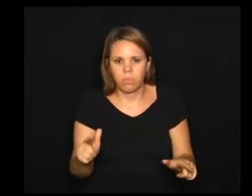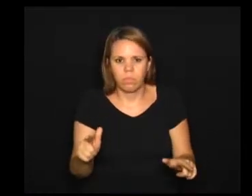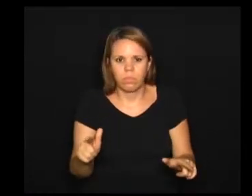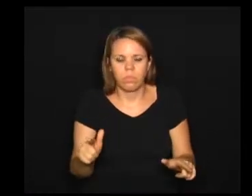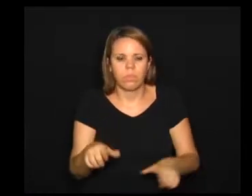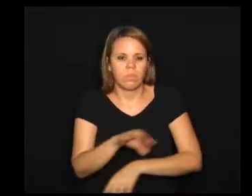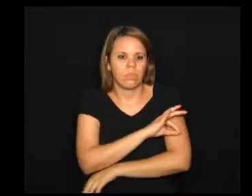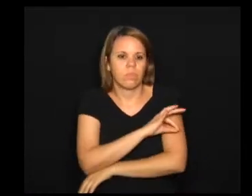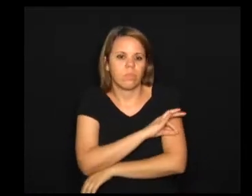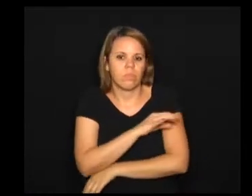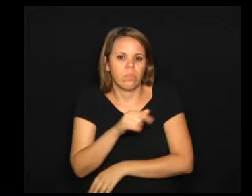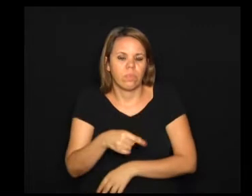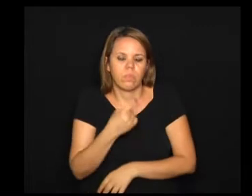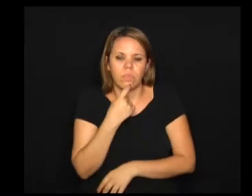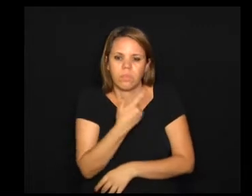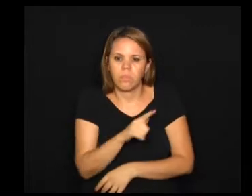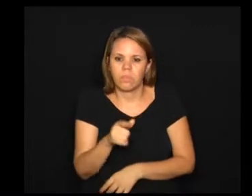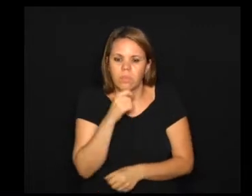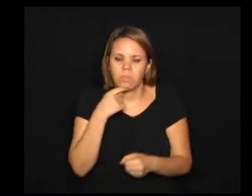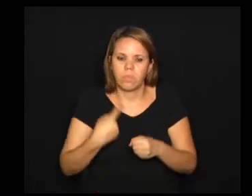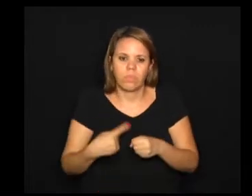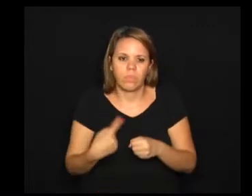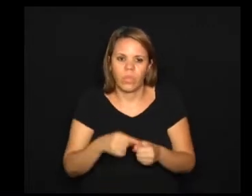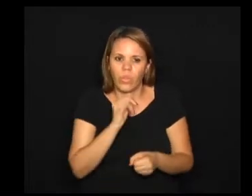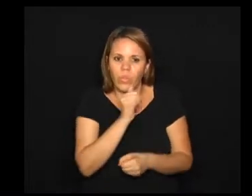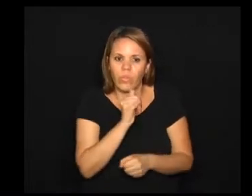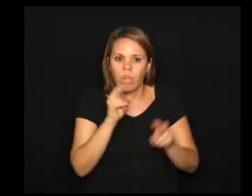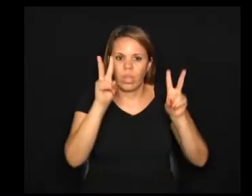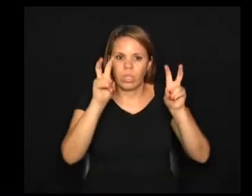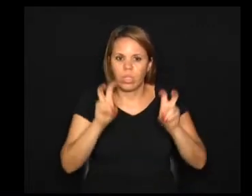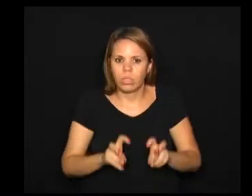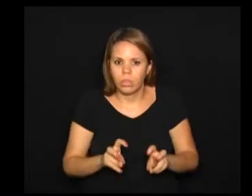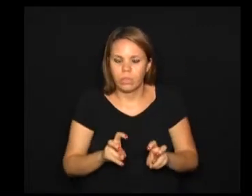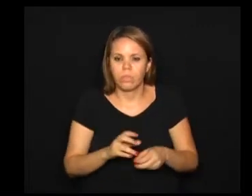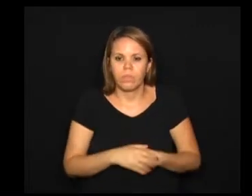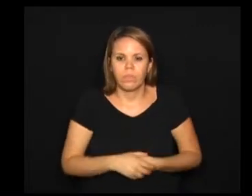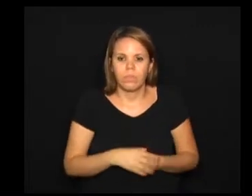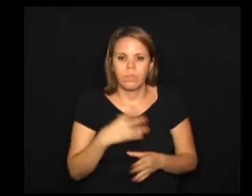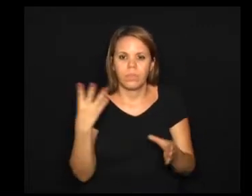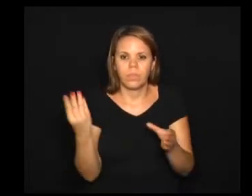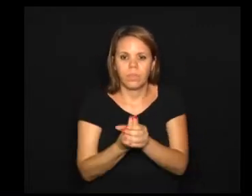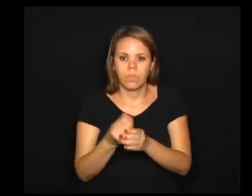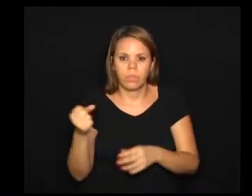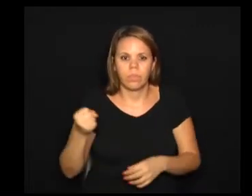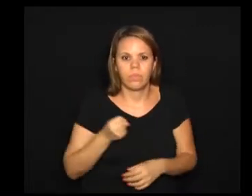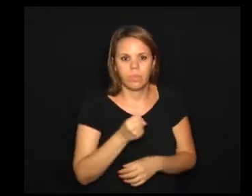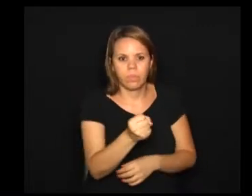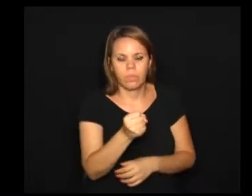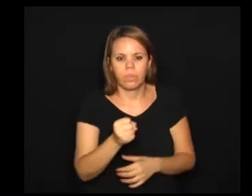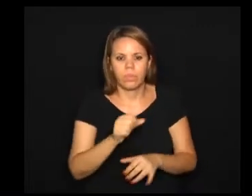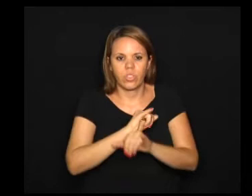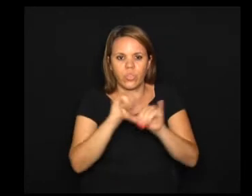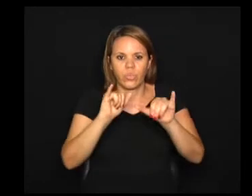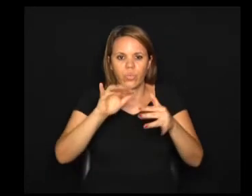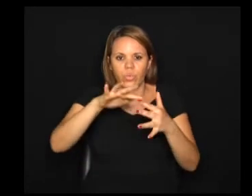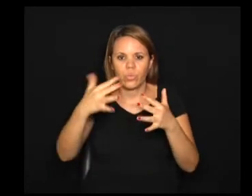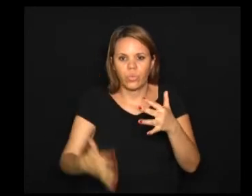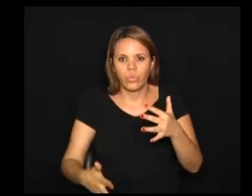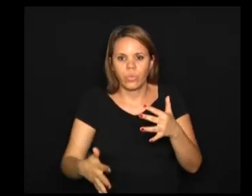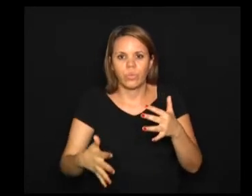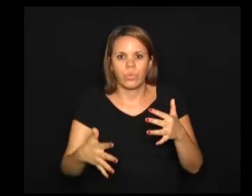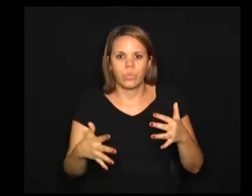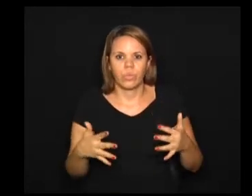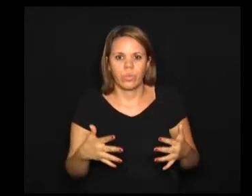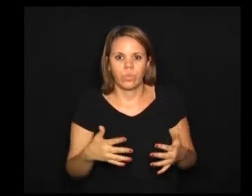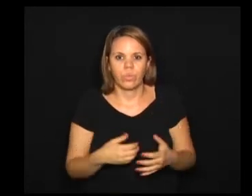né? Em Campinas nunca foi falado de colocar qualquer tipo de divulgação em Libras